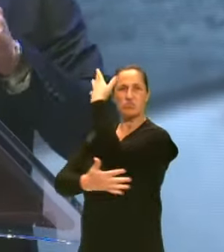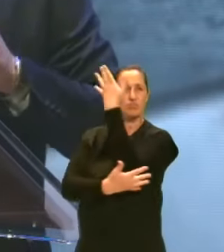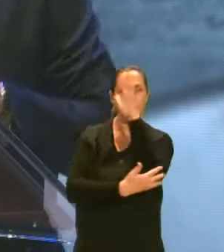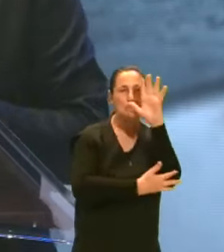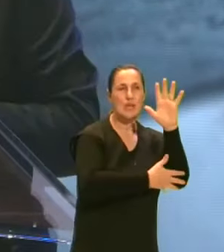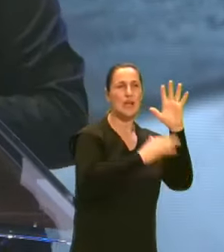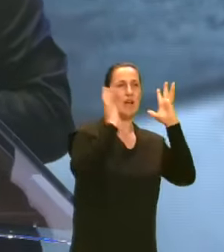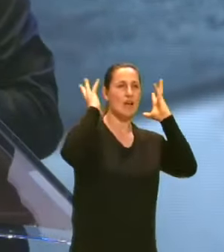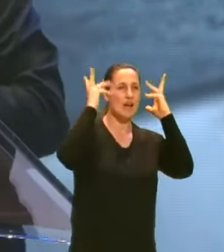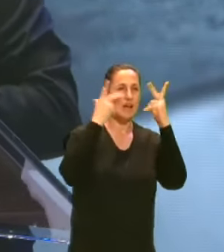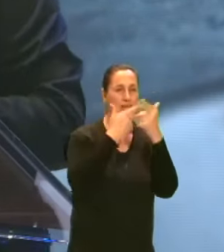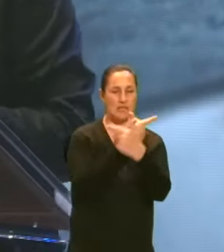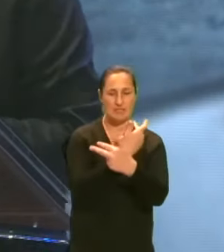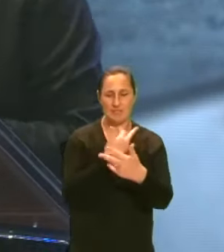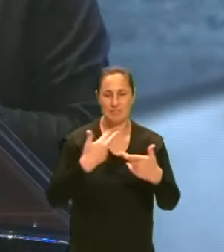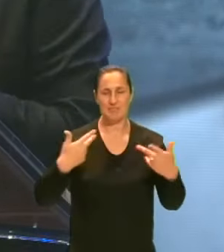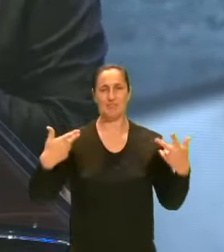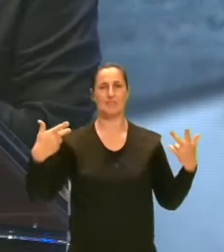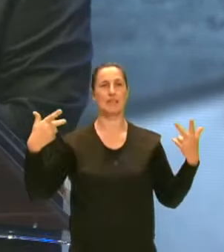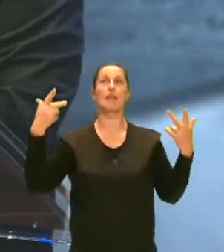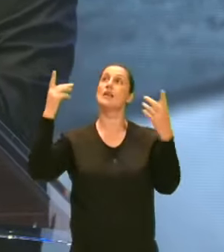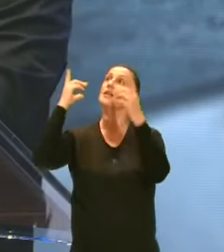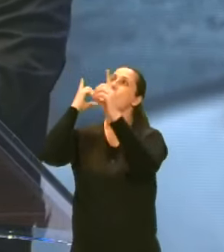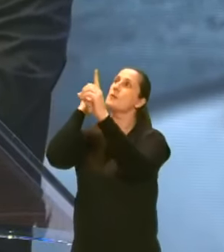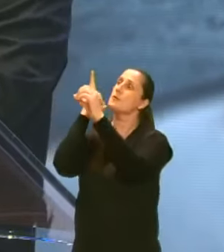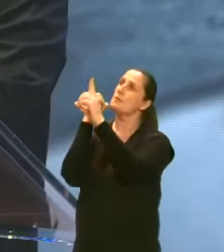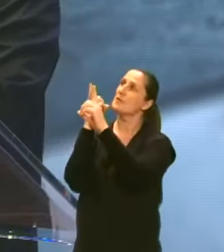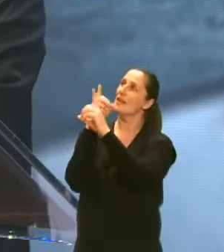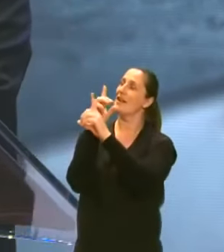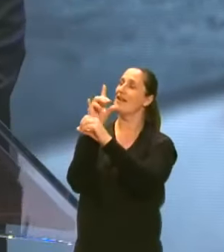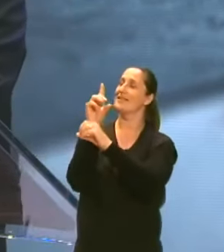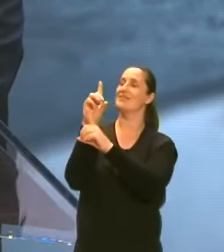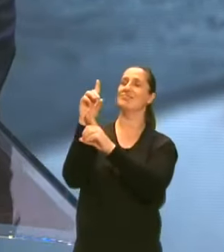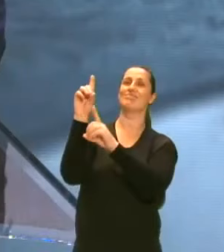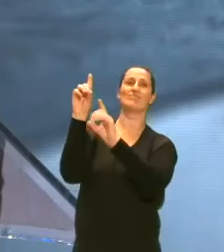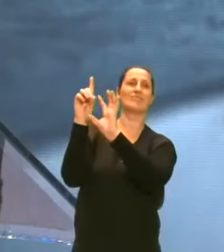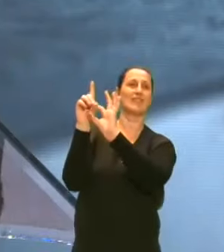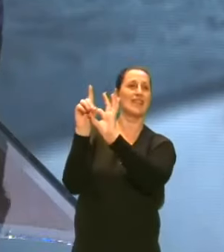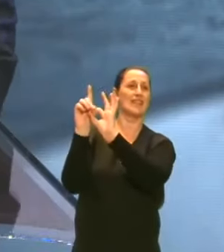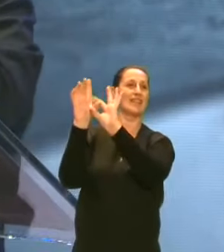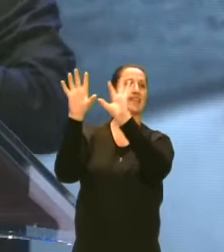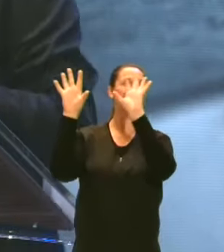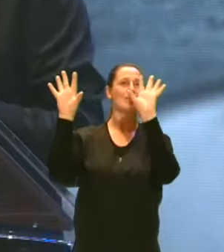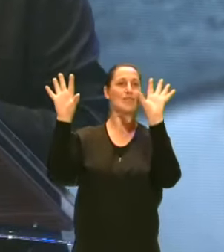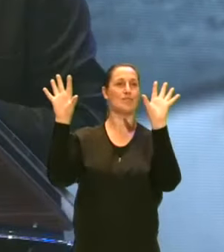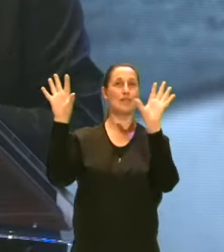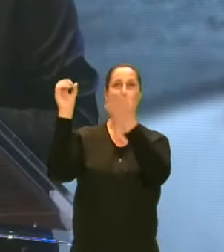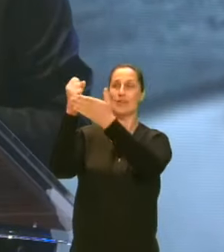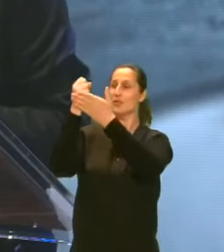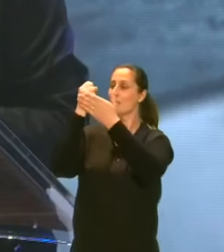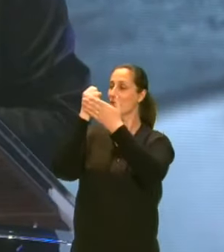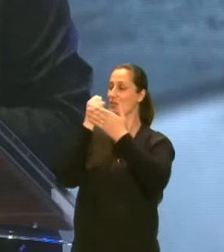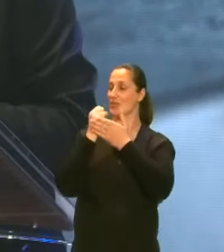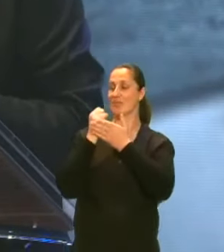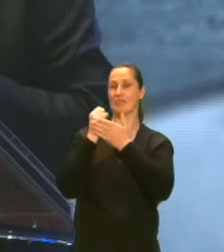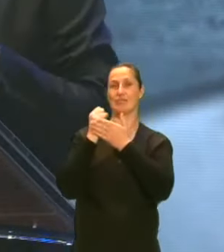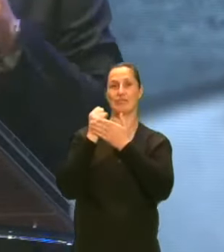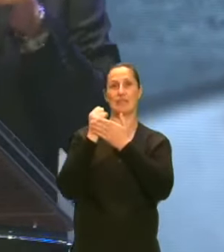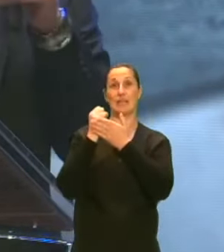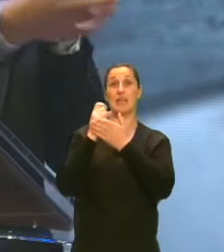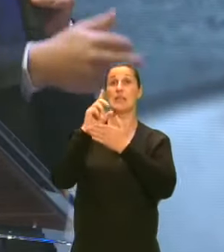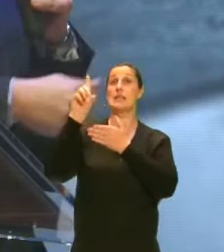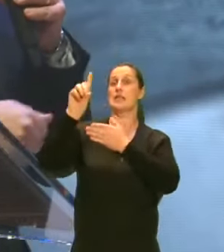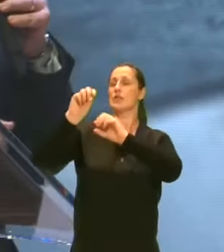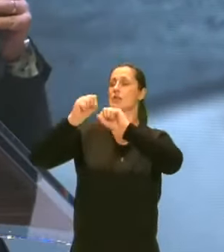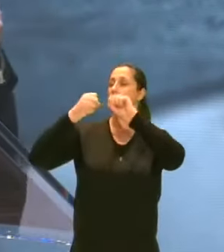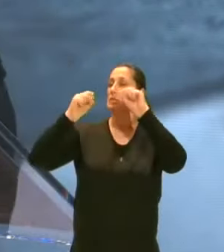vida, e encontrar nele a graça do livramento, do socorro. Porque se Deus, sendo tão grande, cuida